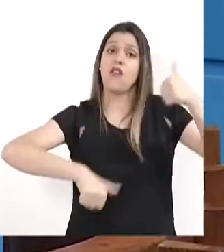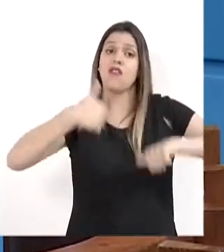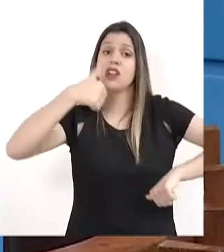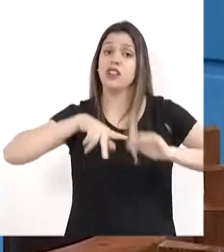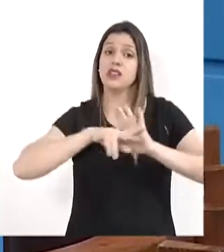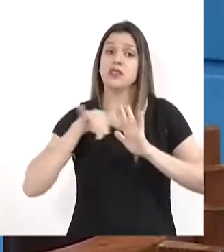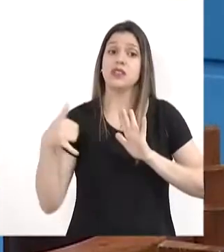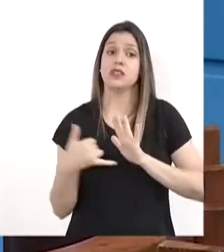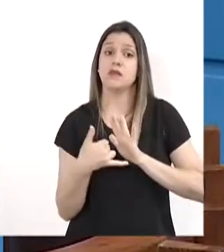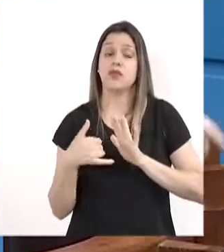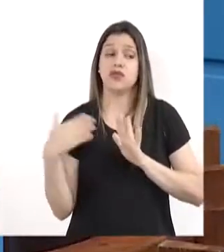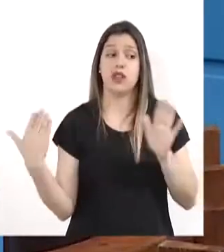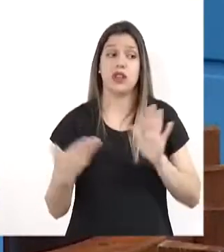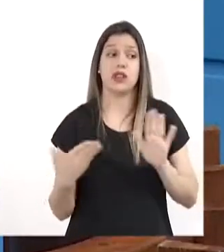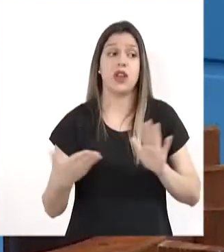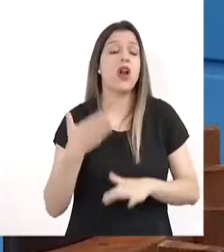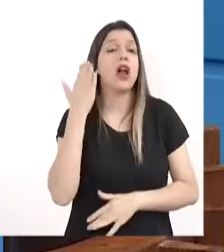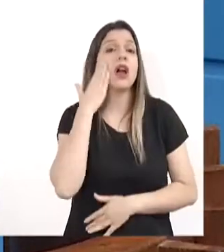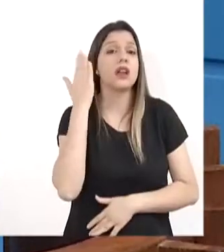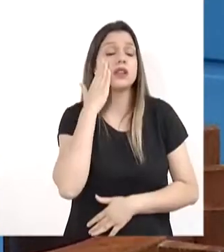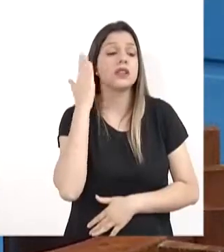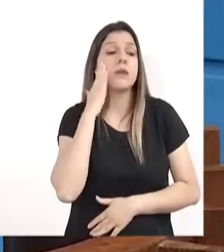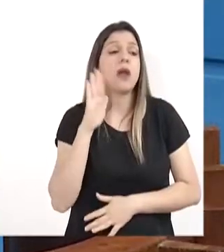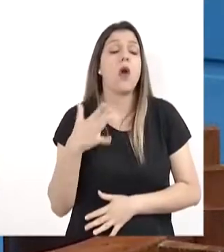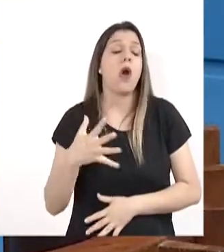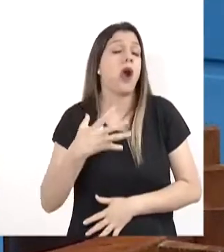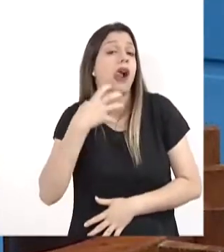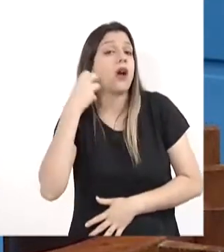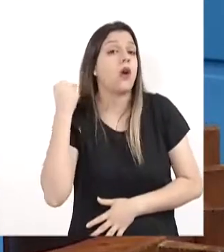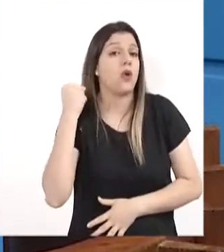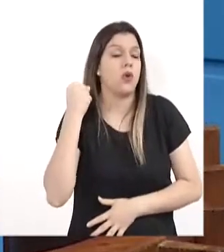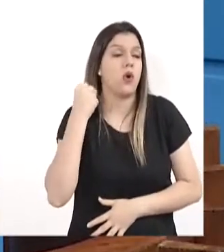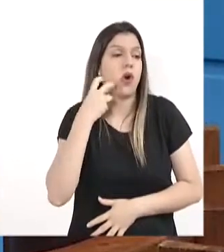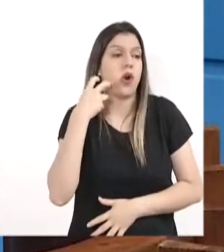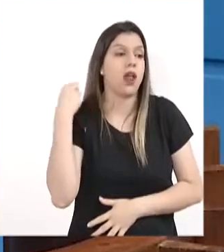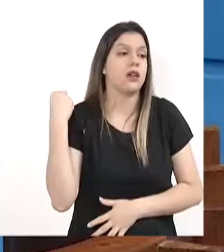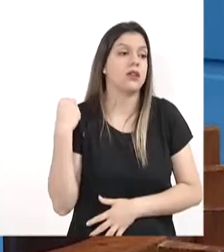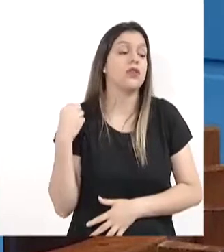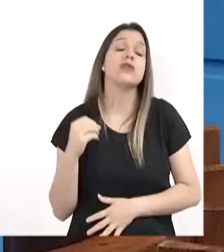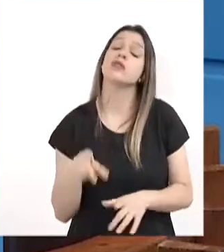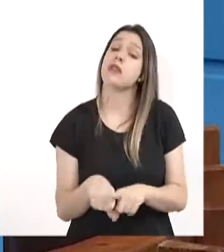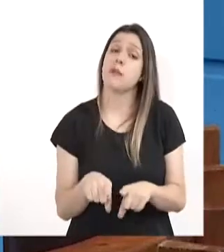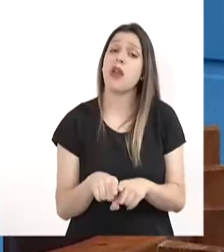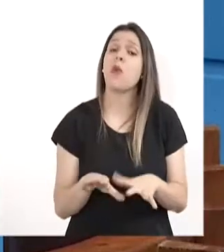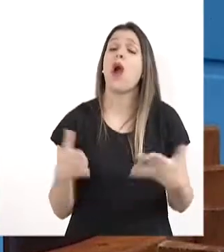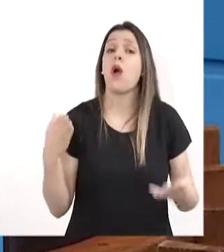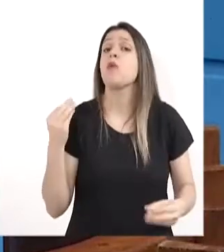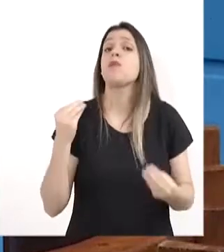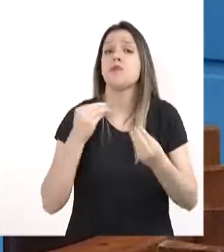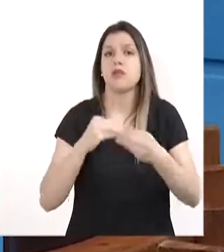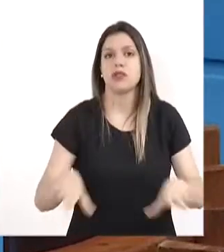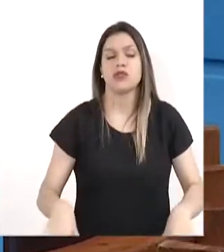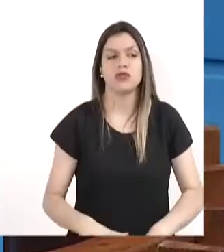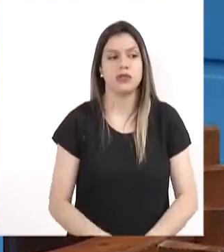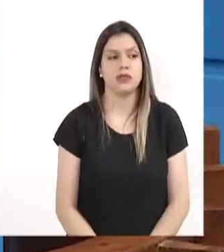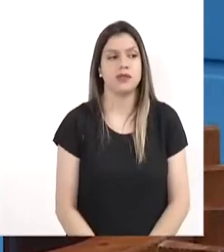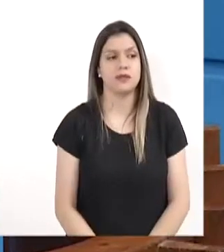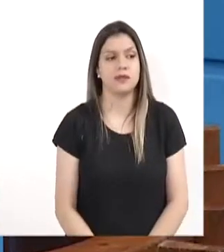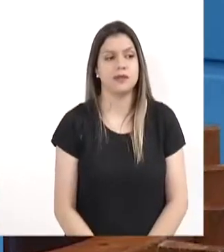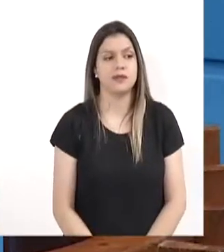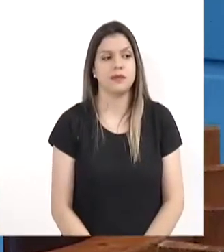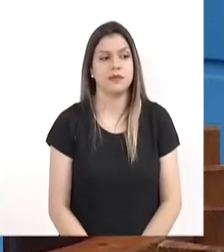saber qual é o lucro e qual é o prejuízo com uma medida. Simples, eu critiquei os depósitos judiciais, o